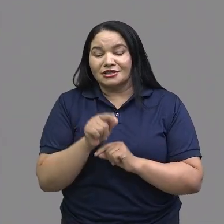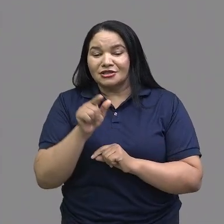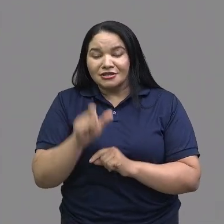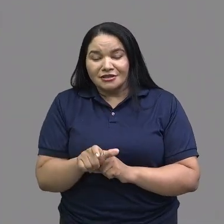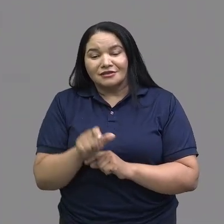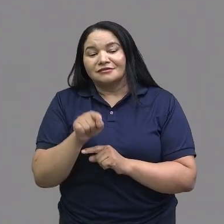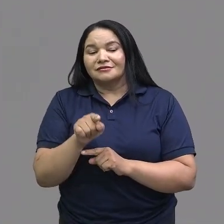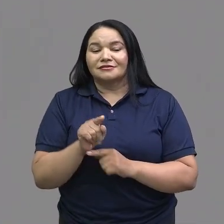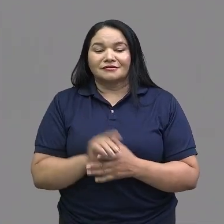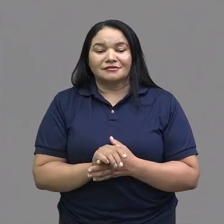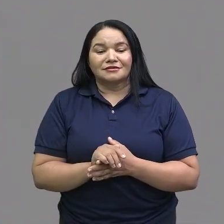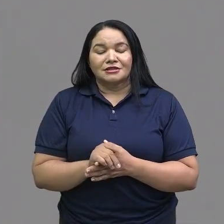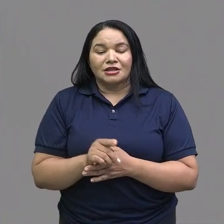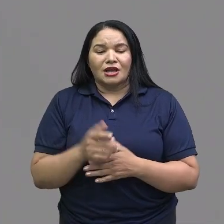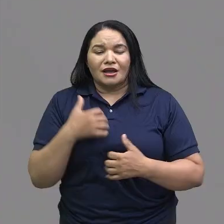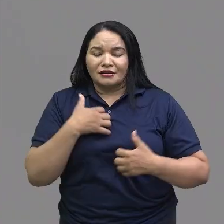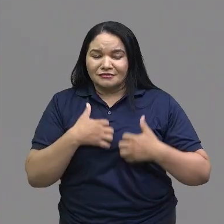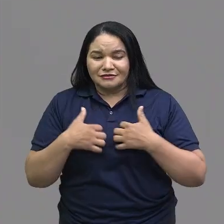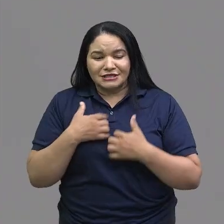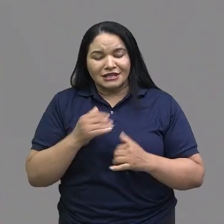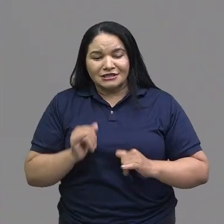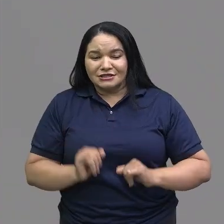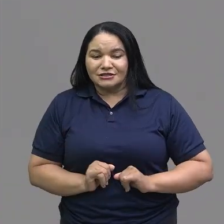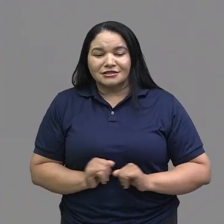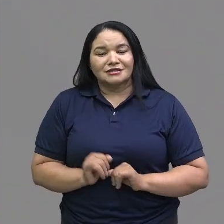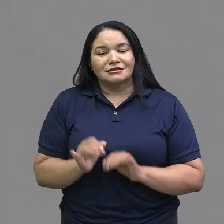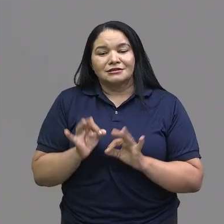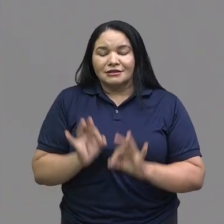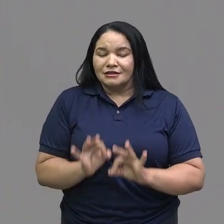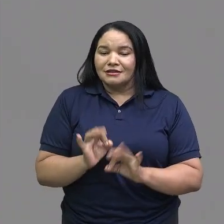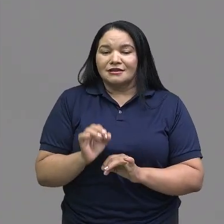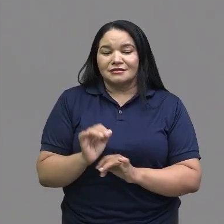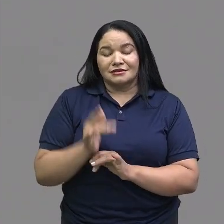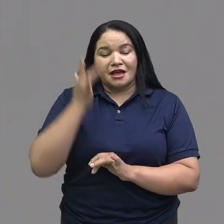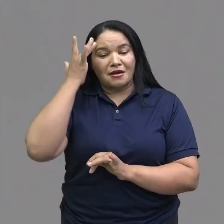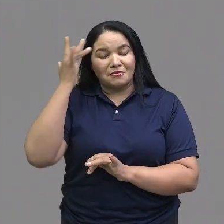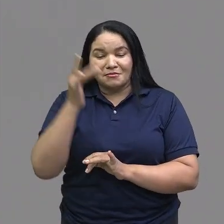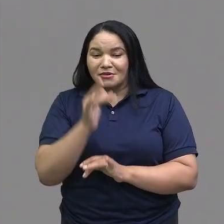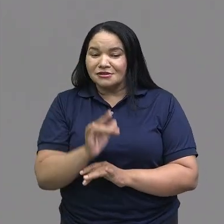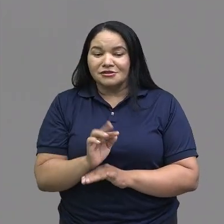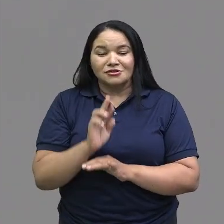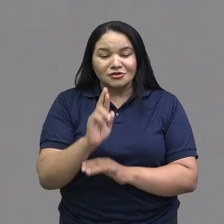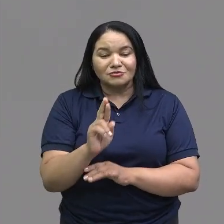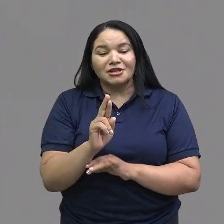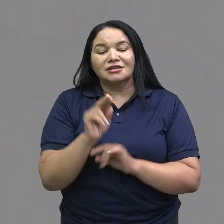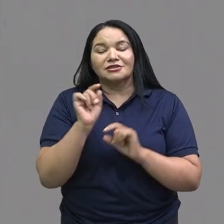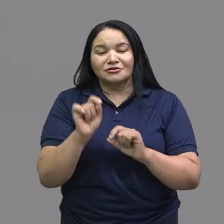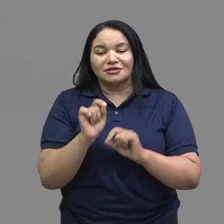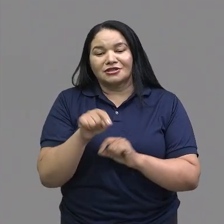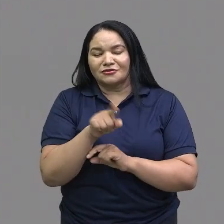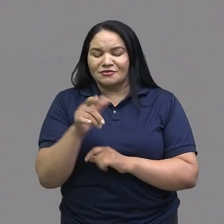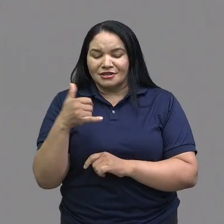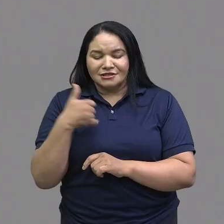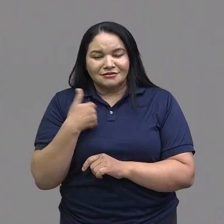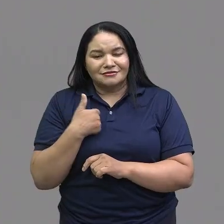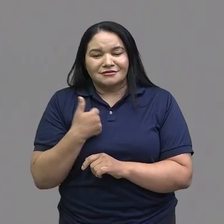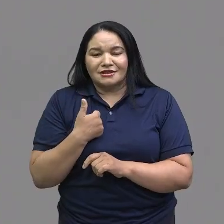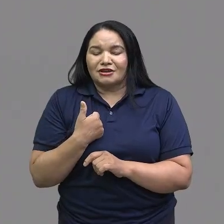alço. Este penar é a certeza do amanhã que vislumbro na tua ainda incipiente